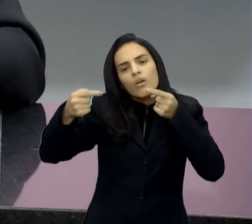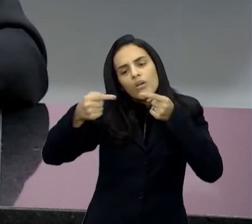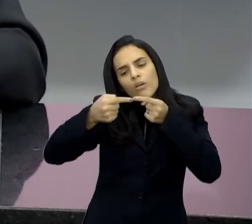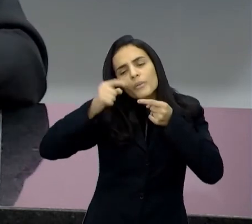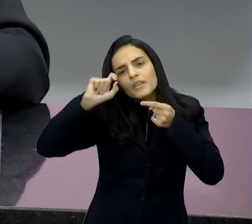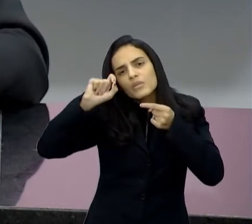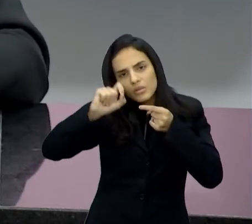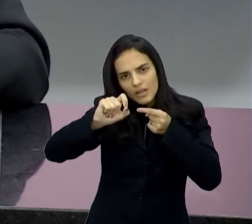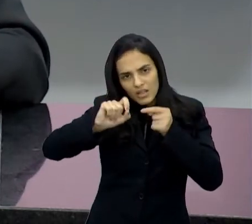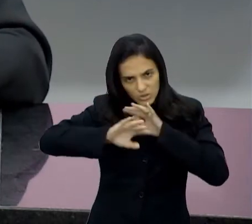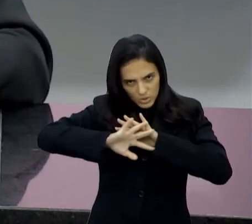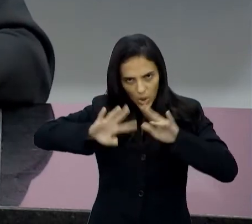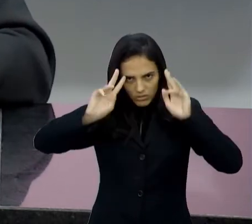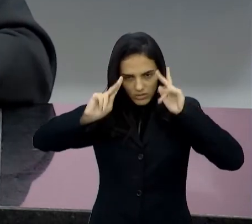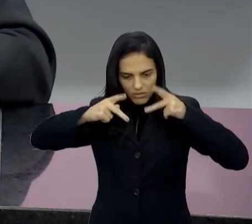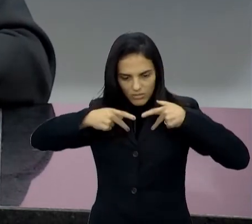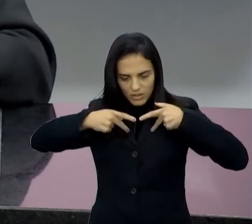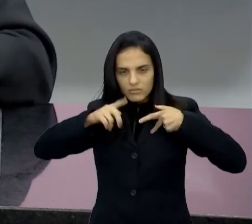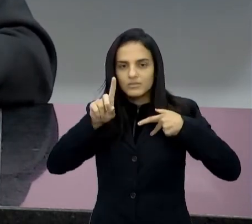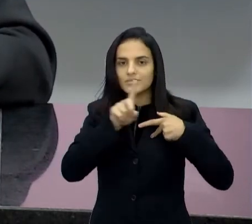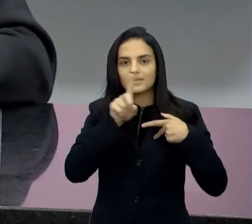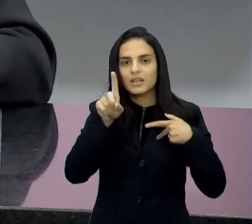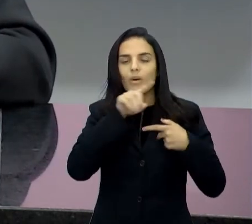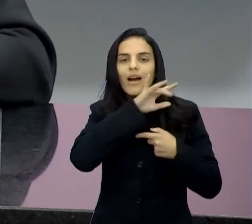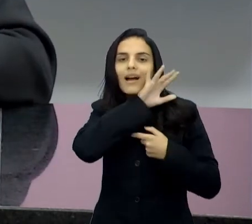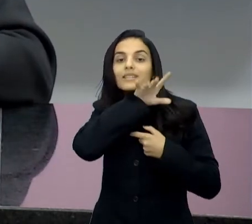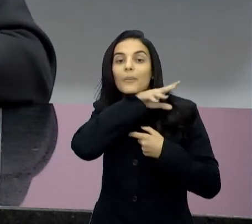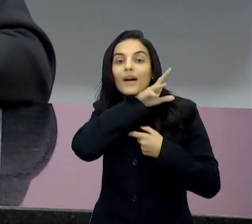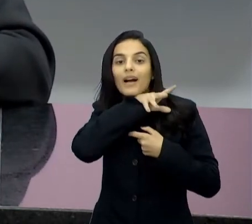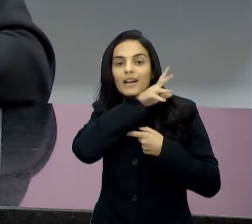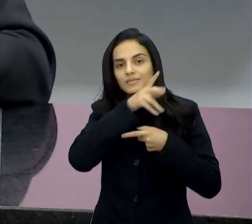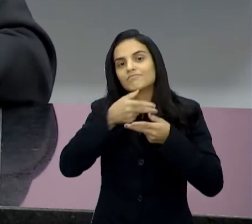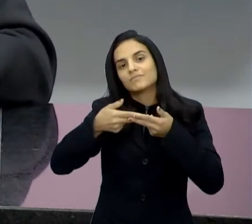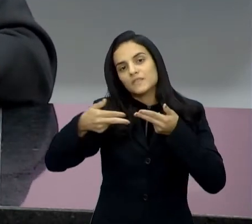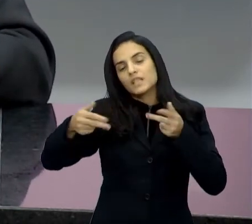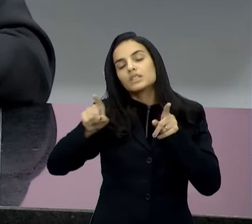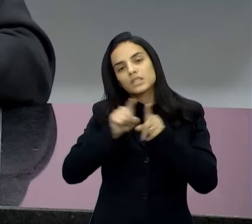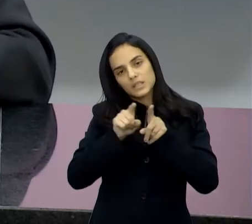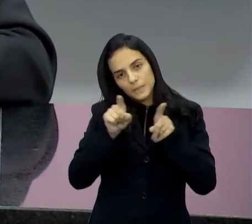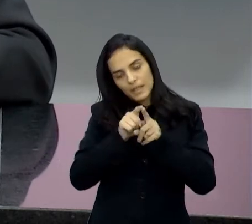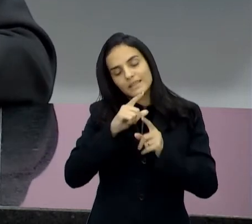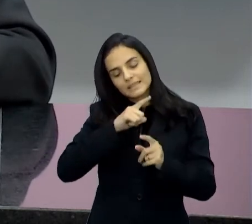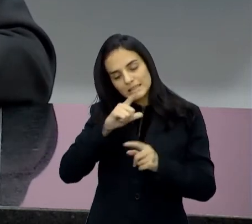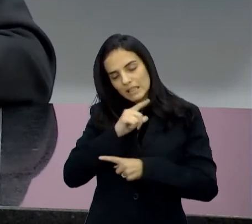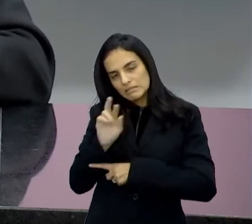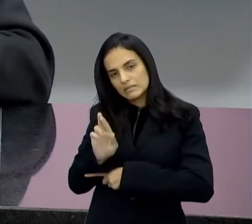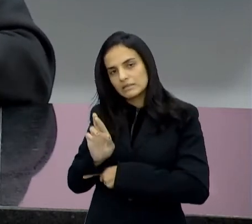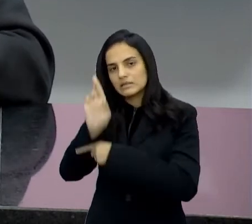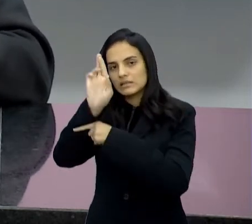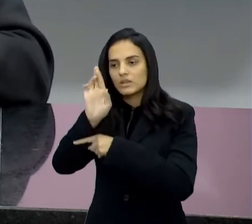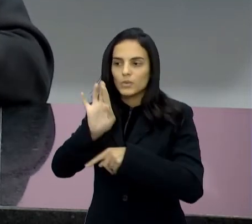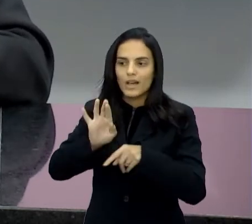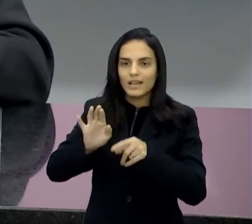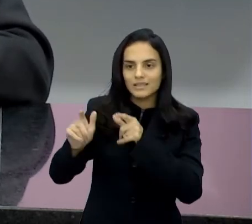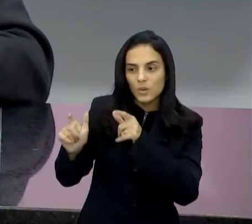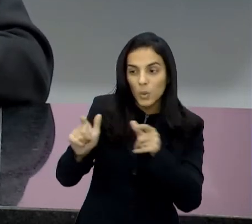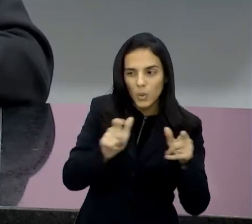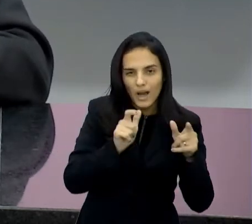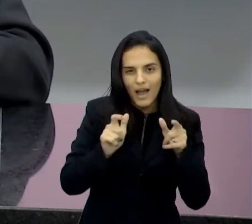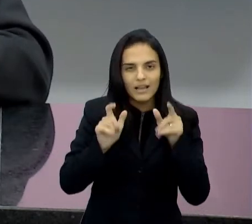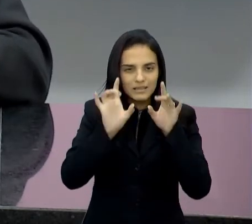que definem os territórios, mas no reino animal, os animais também tem as suas áreas, né, que